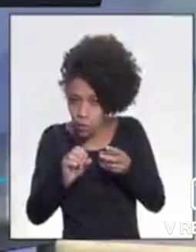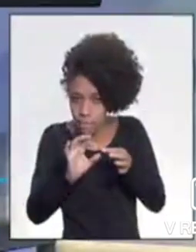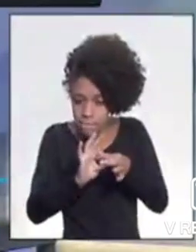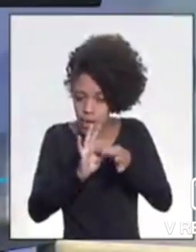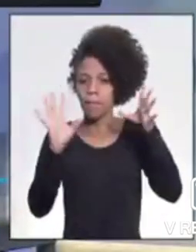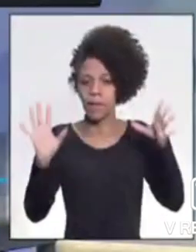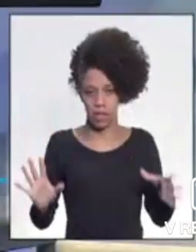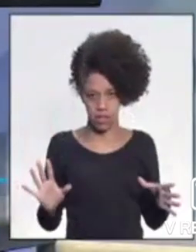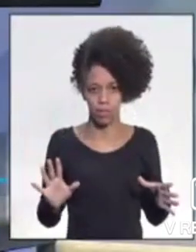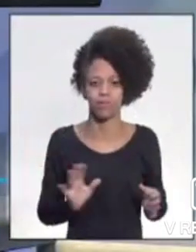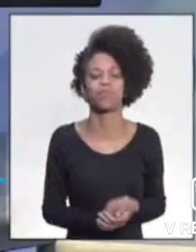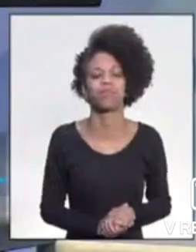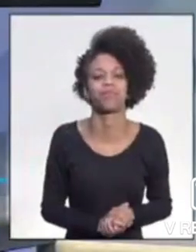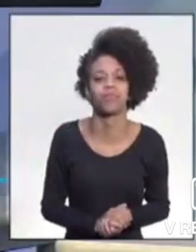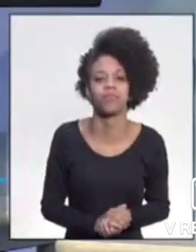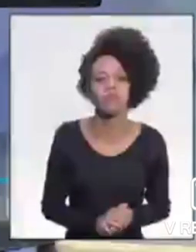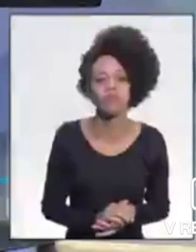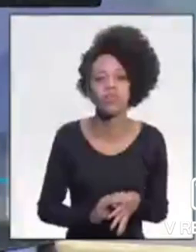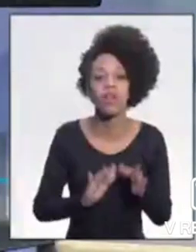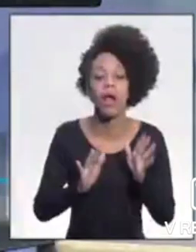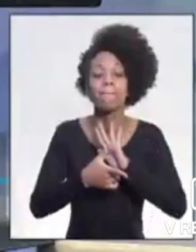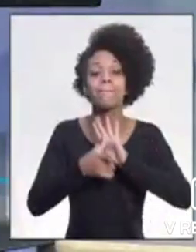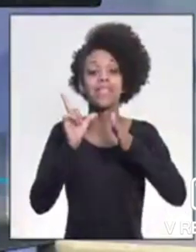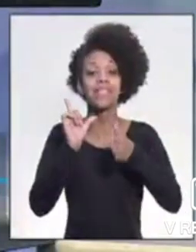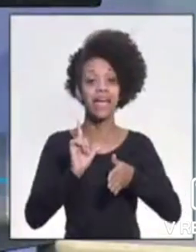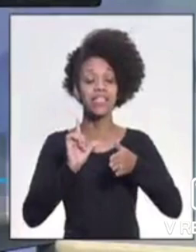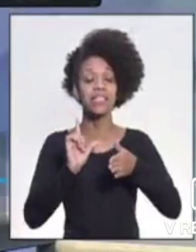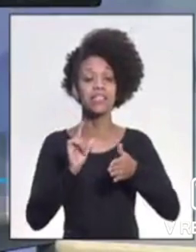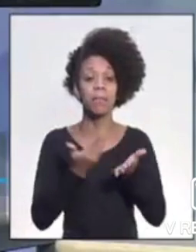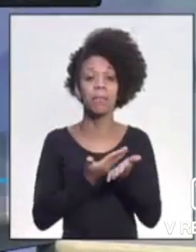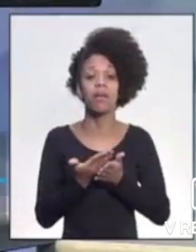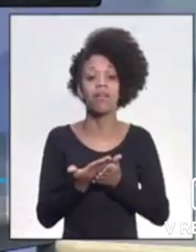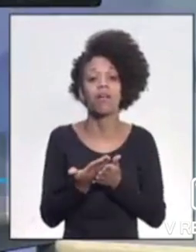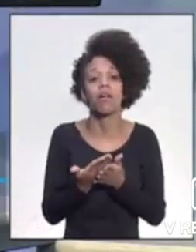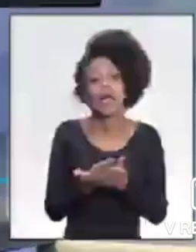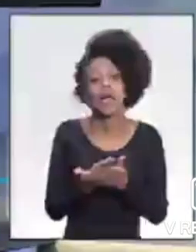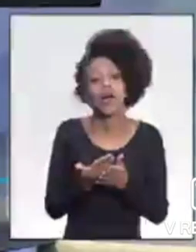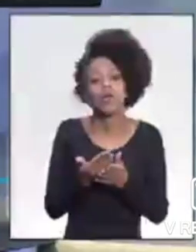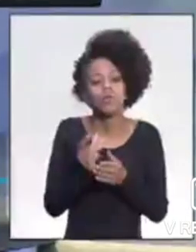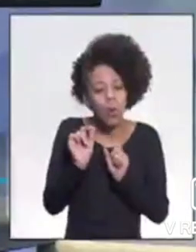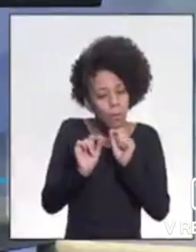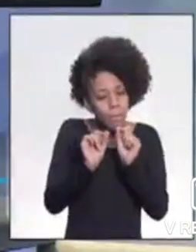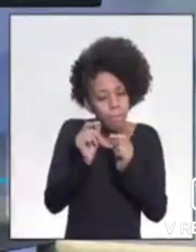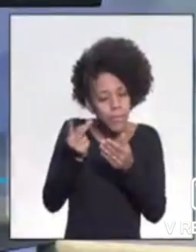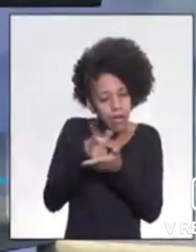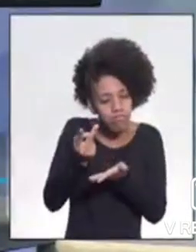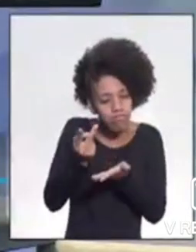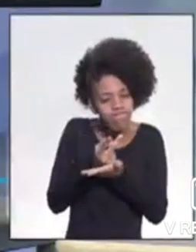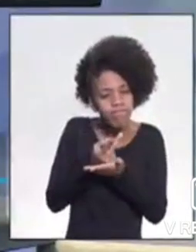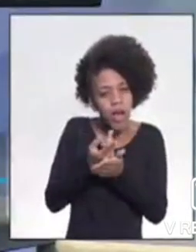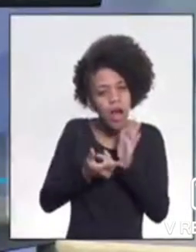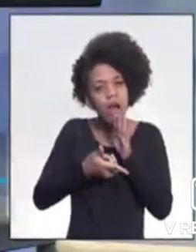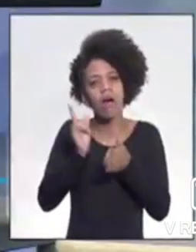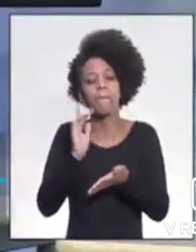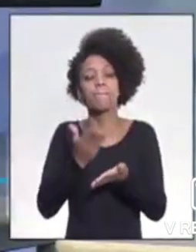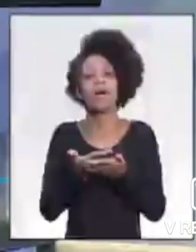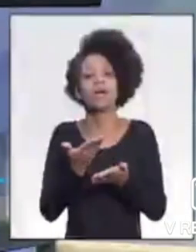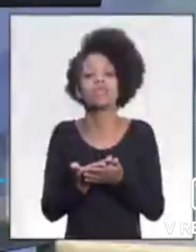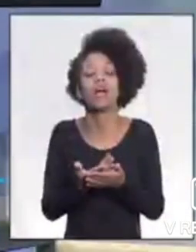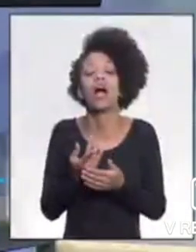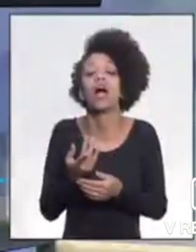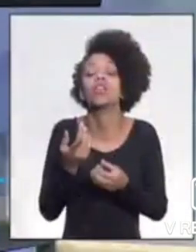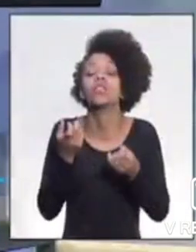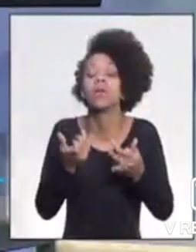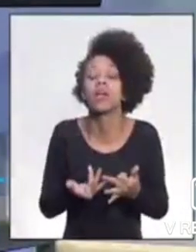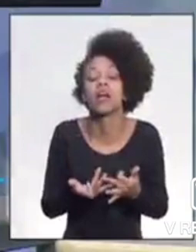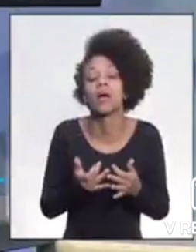pela contribuição. Antes de nós iniciarmos nossa aula de hoje, eu preciso fazer uma pequena correção da aula passada. A aula passada, nós